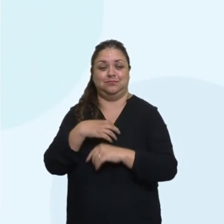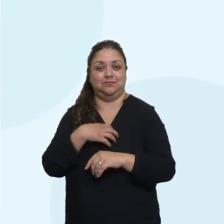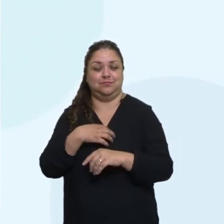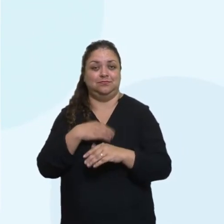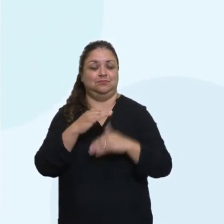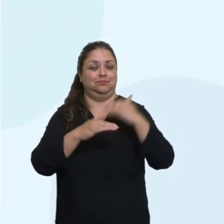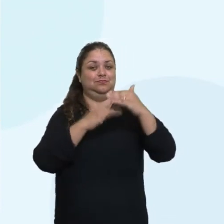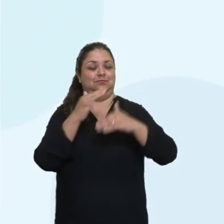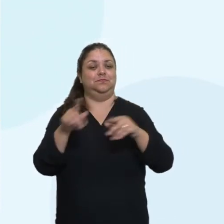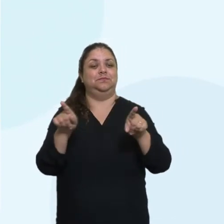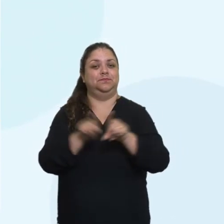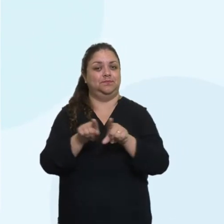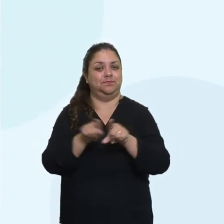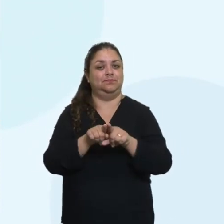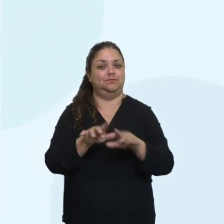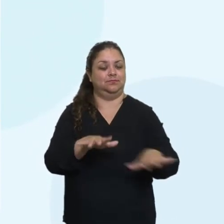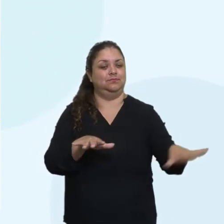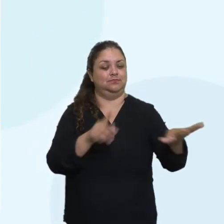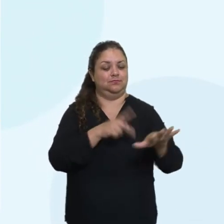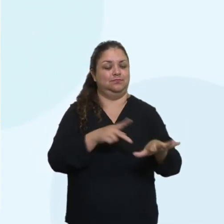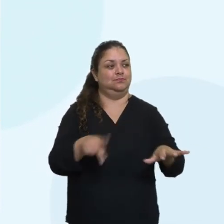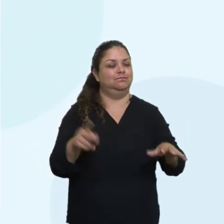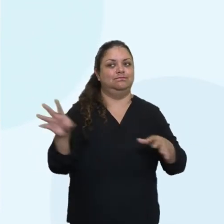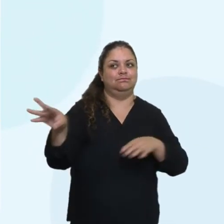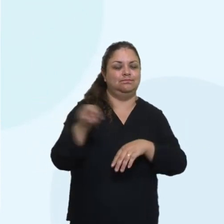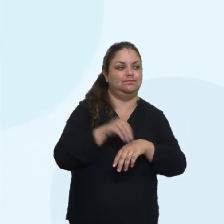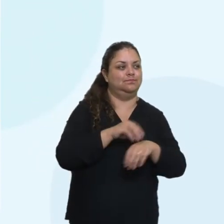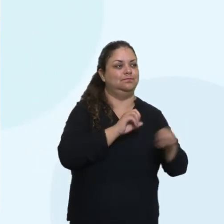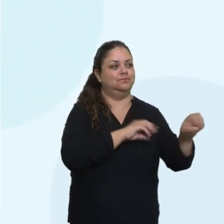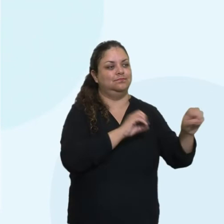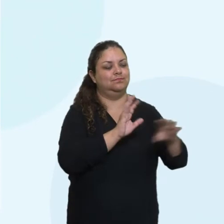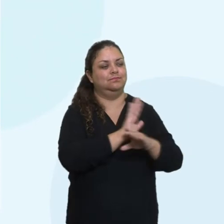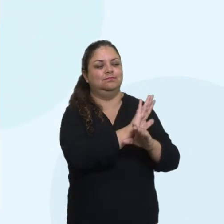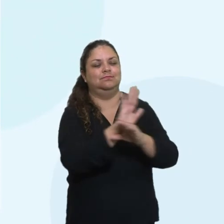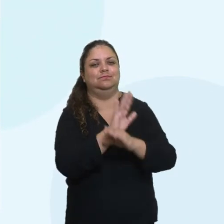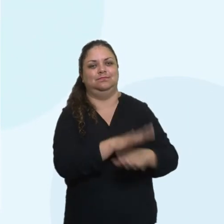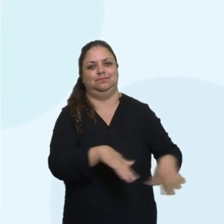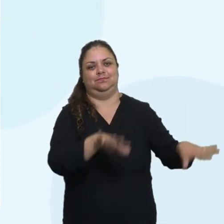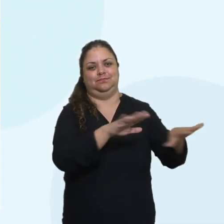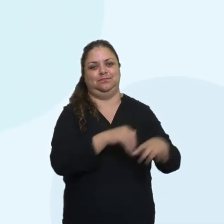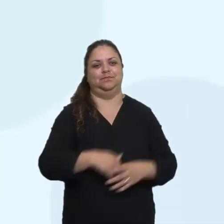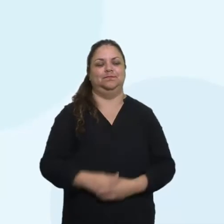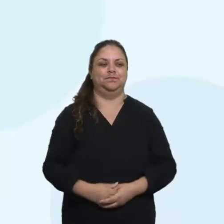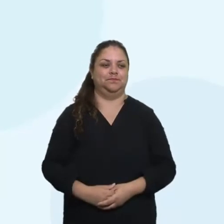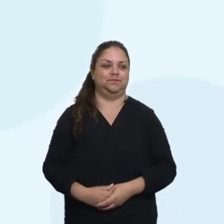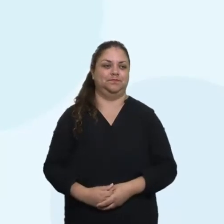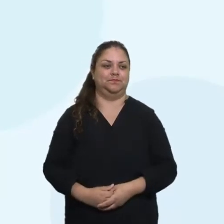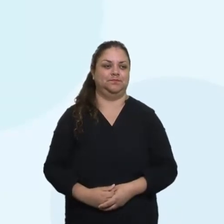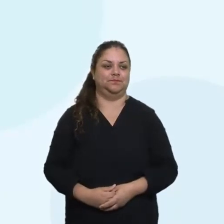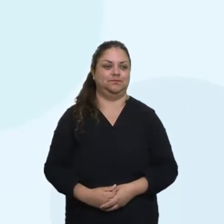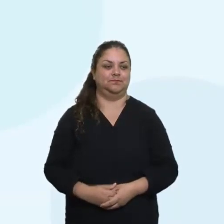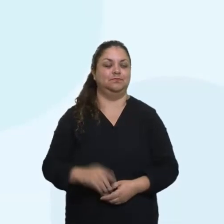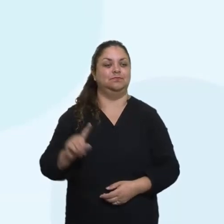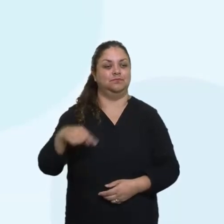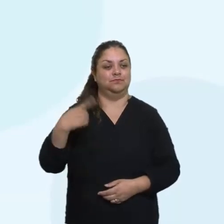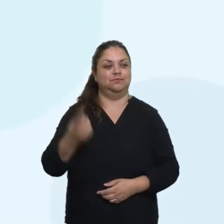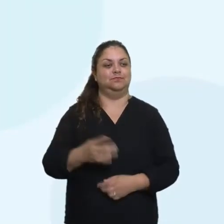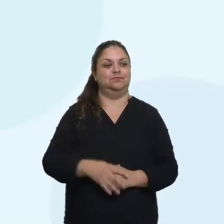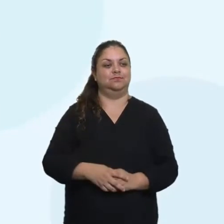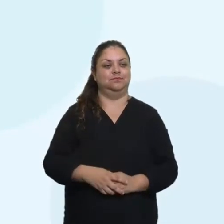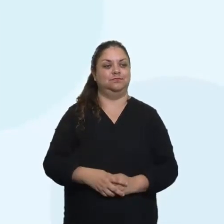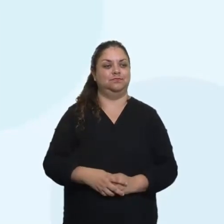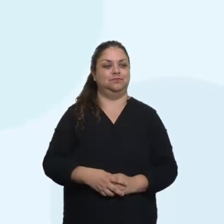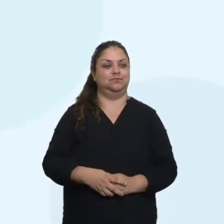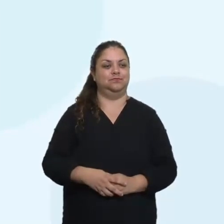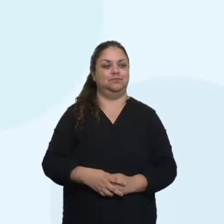aí a a nossa área né de estudo certo deixa eu passar pelo próximo a